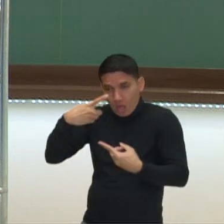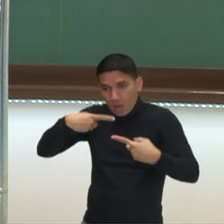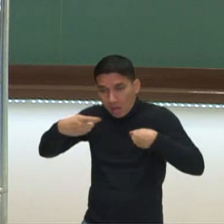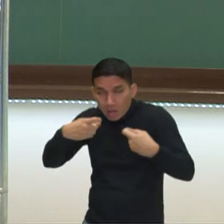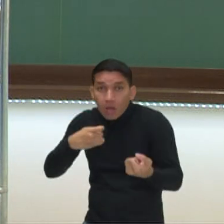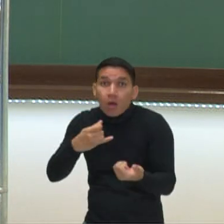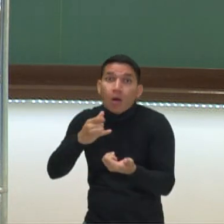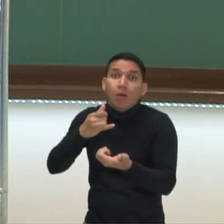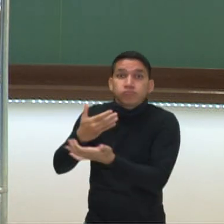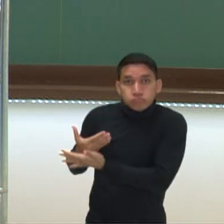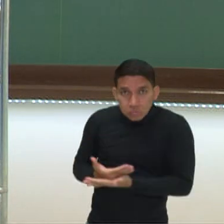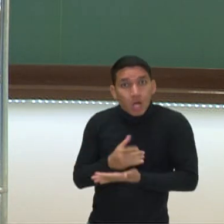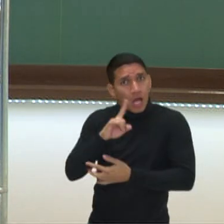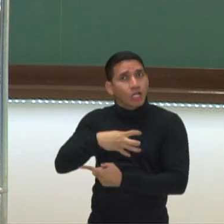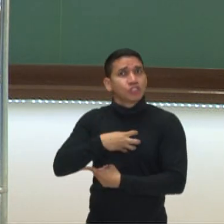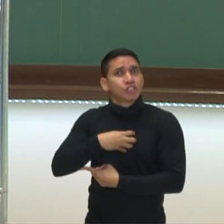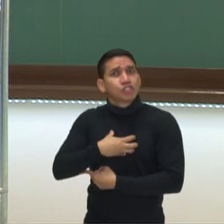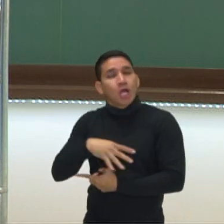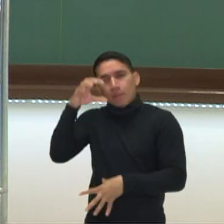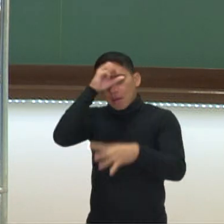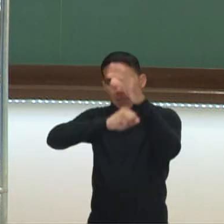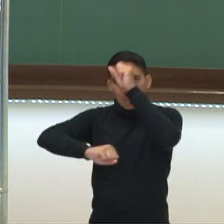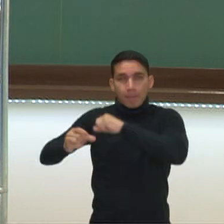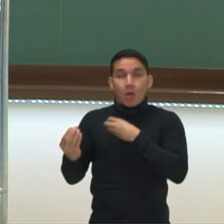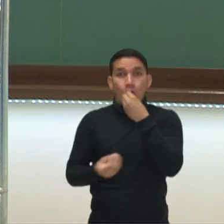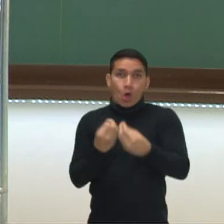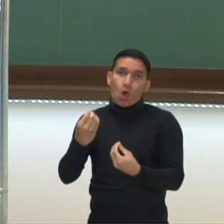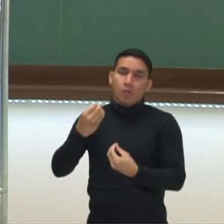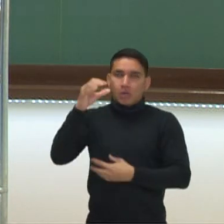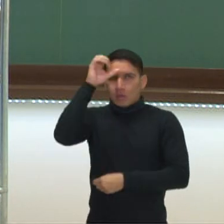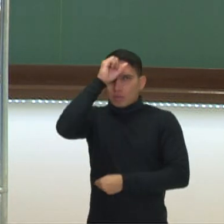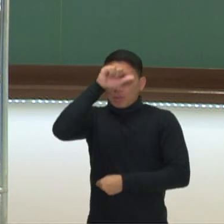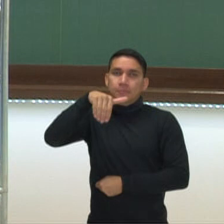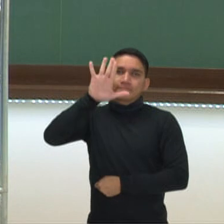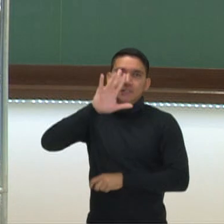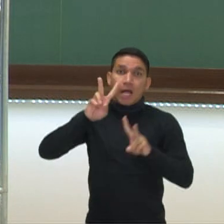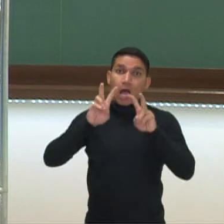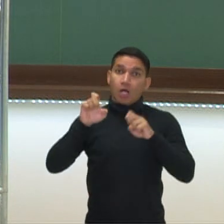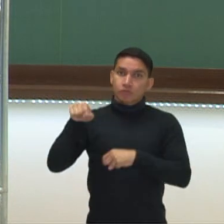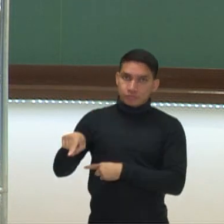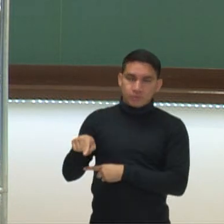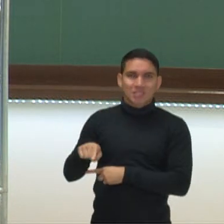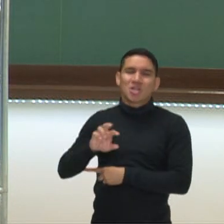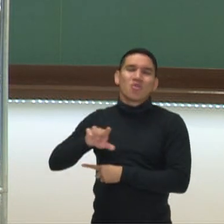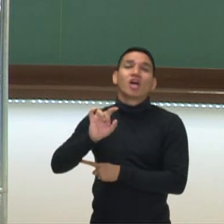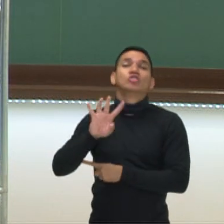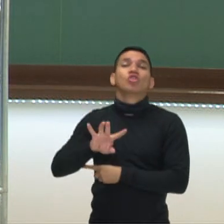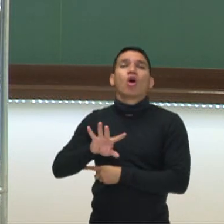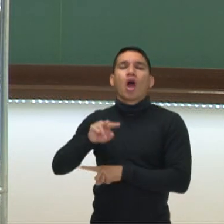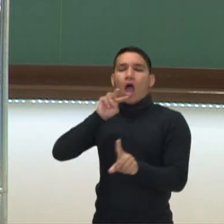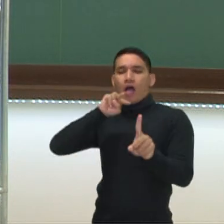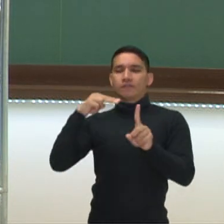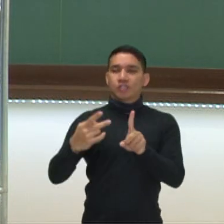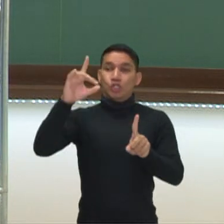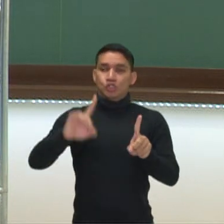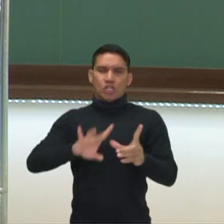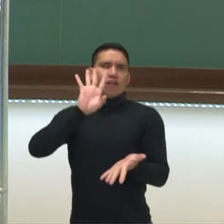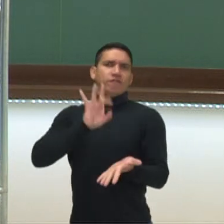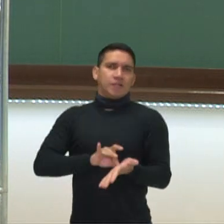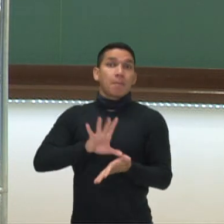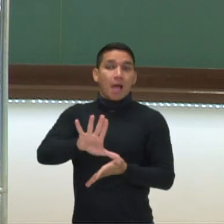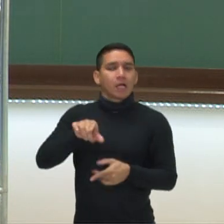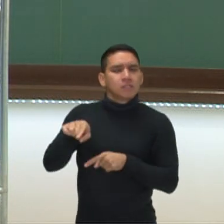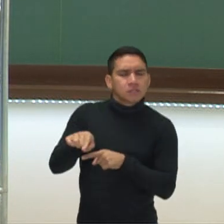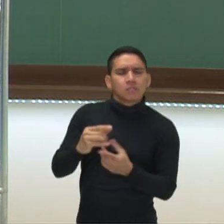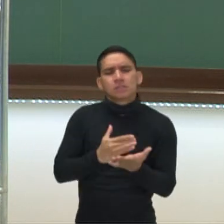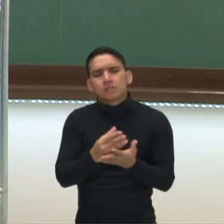filmes do cinema também é uma boa forma de aprender, de não só se usar a visão do diretor como sendo a verdade, mas a partir